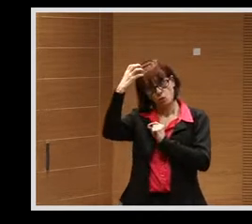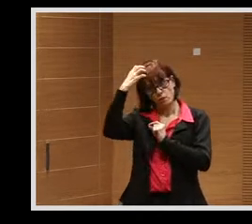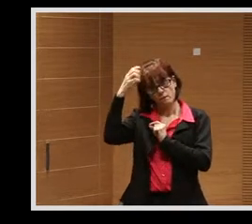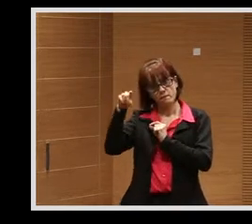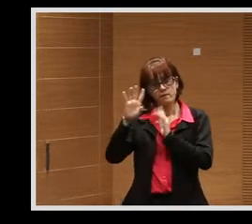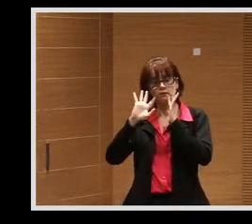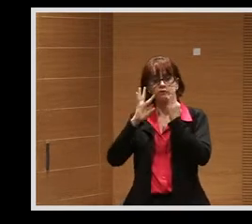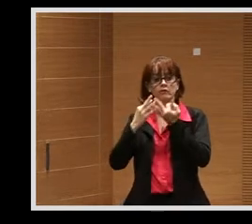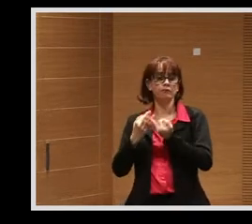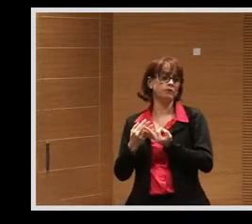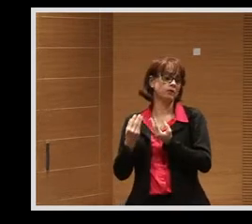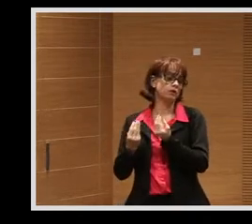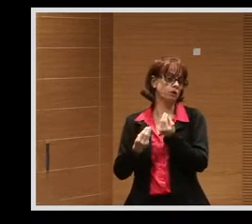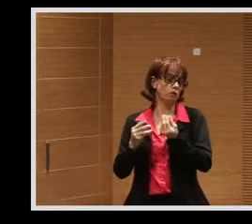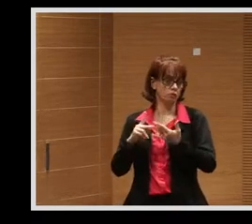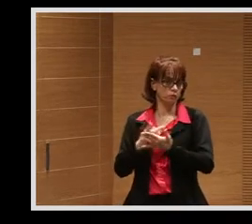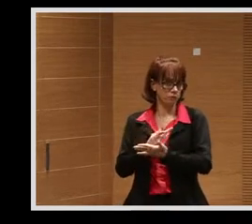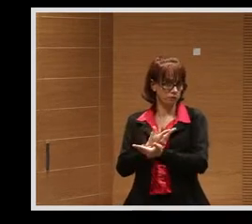como é que as coisas às vezes estão